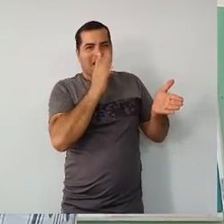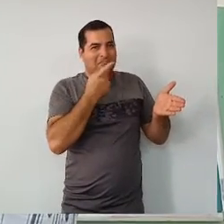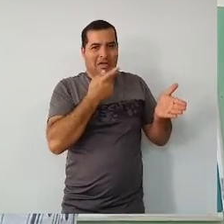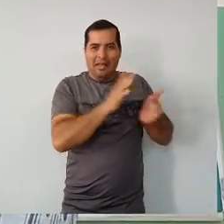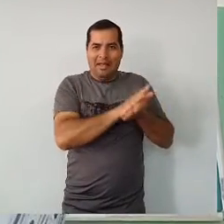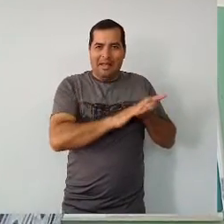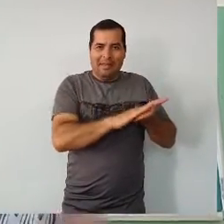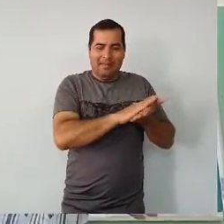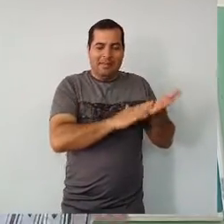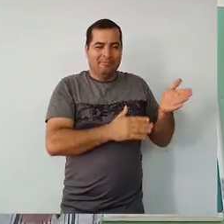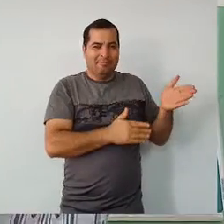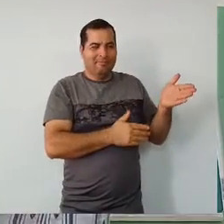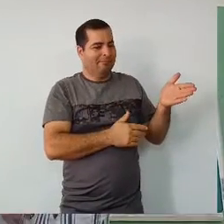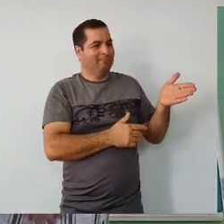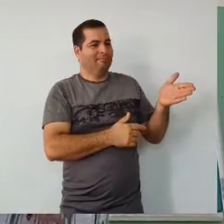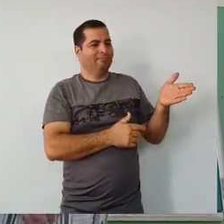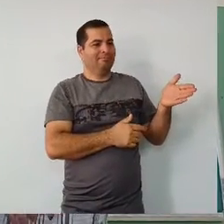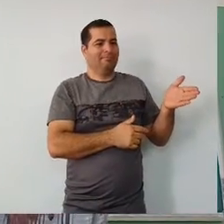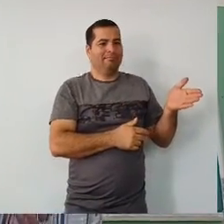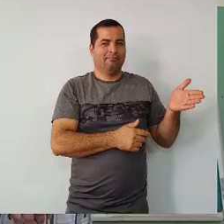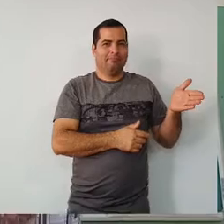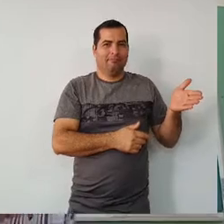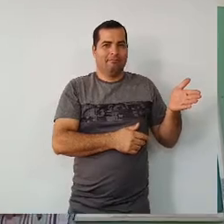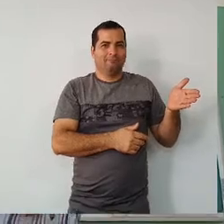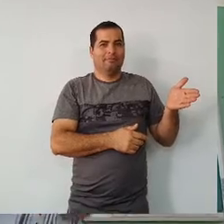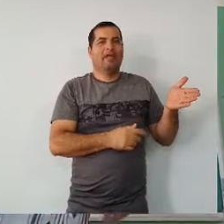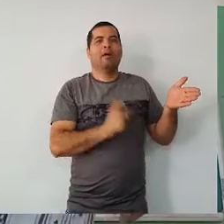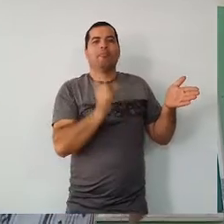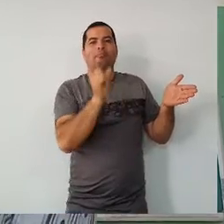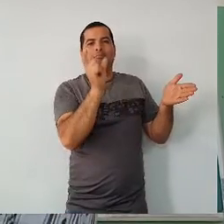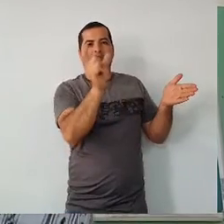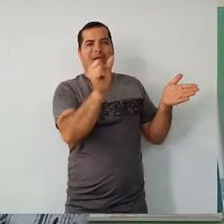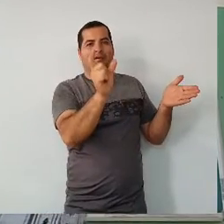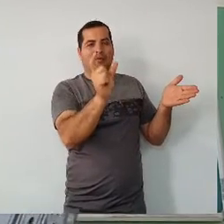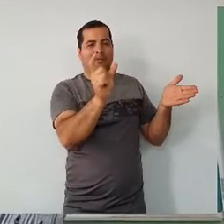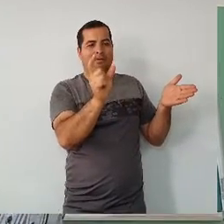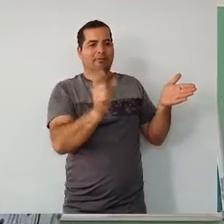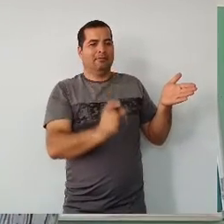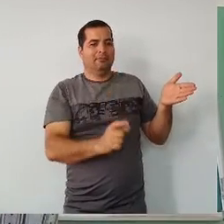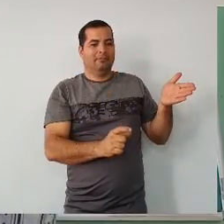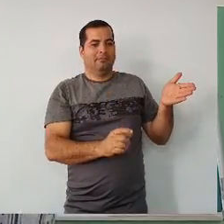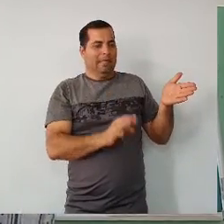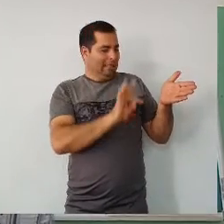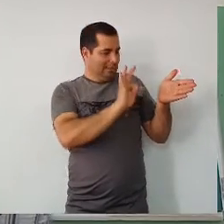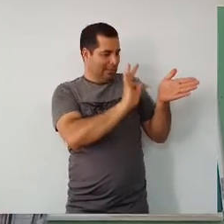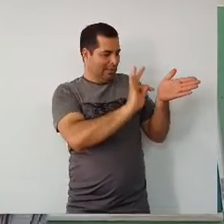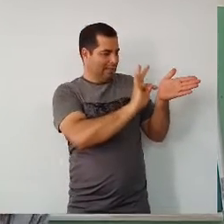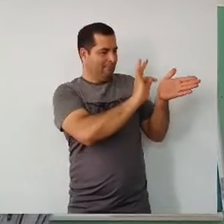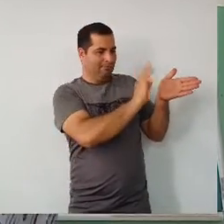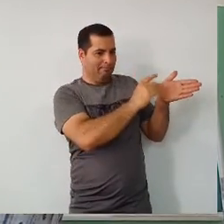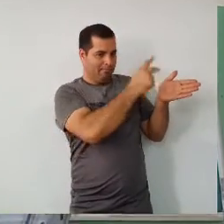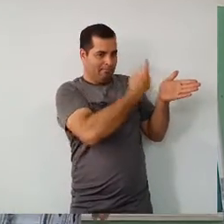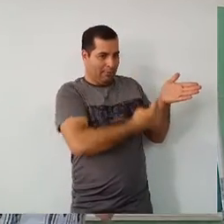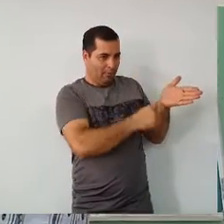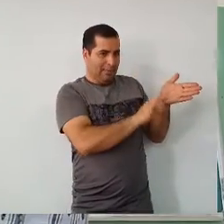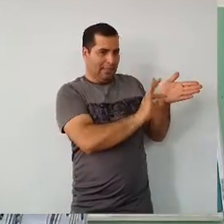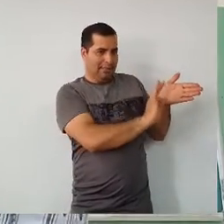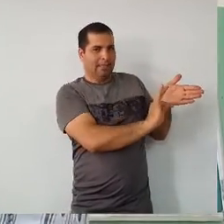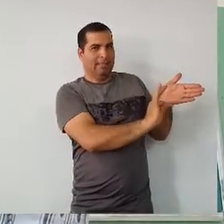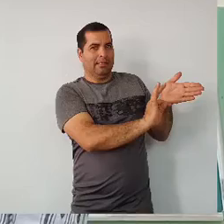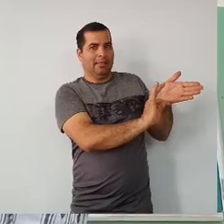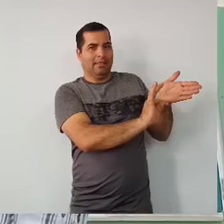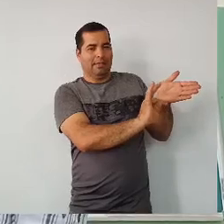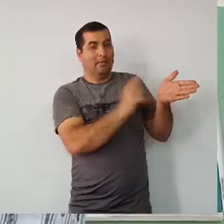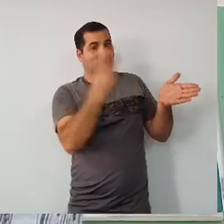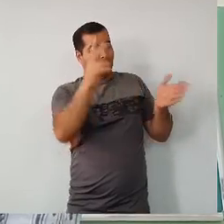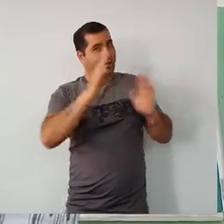tem som. E aí nós vamos escrever a palavra com a letra T, tá?